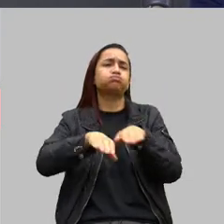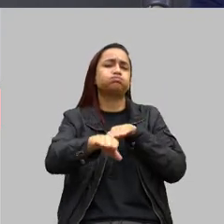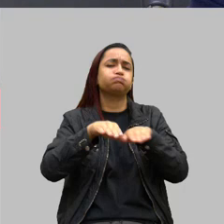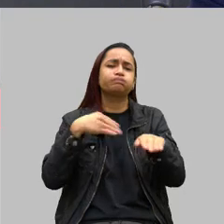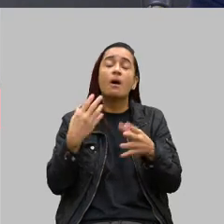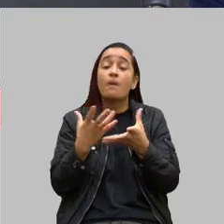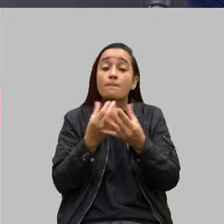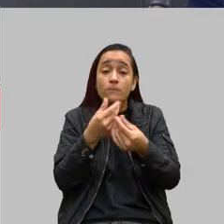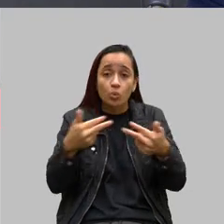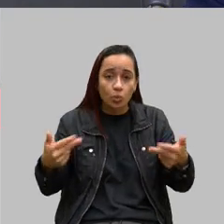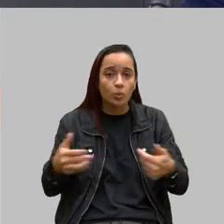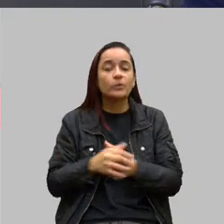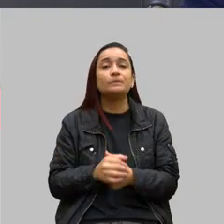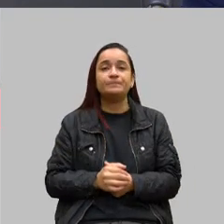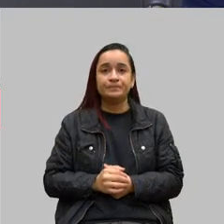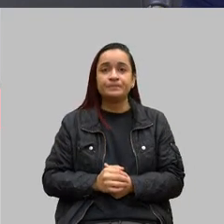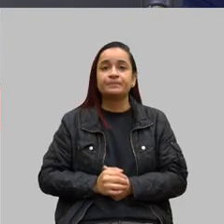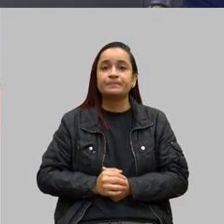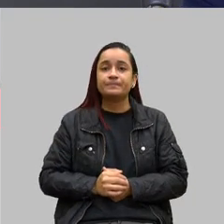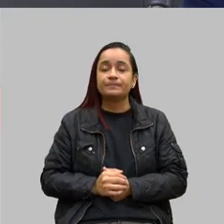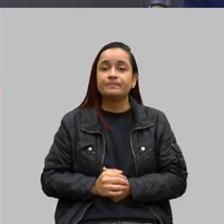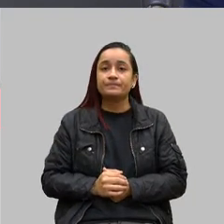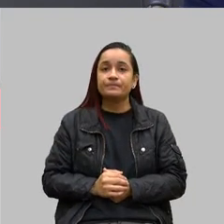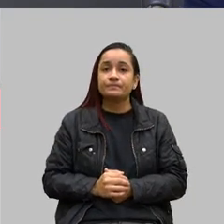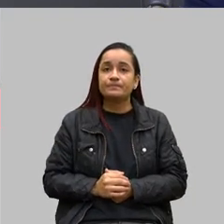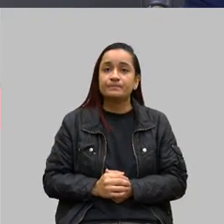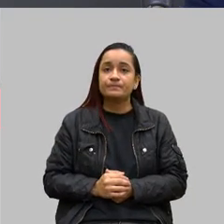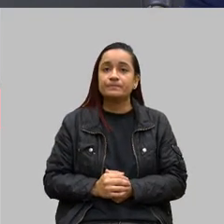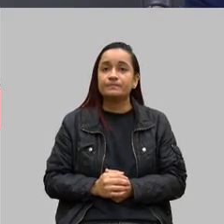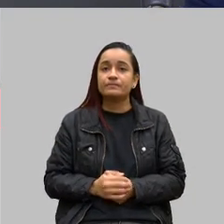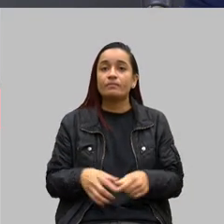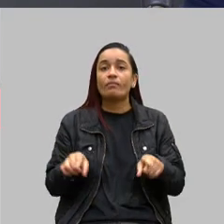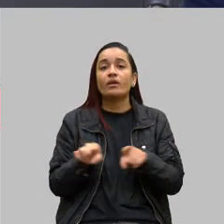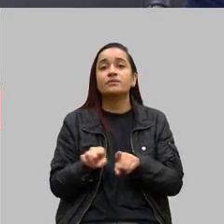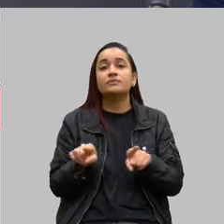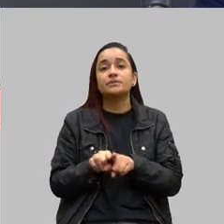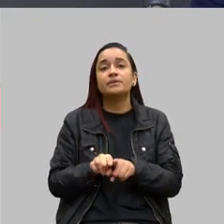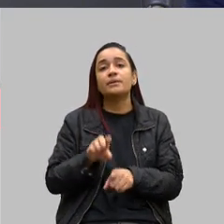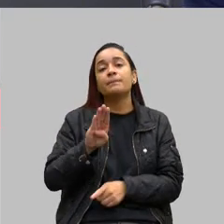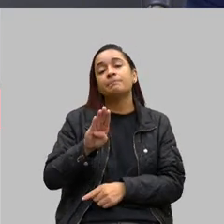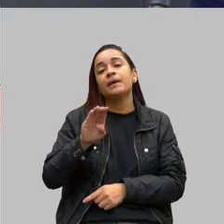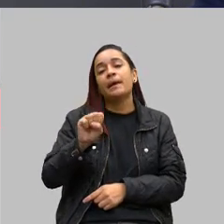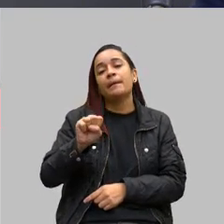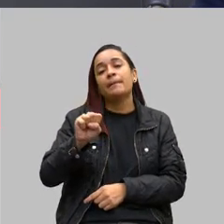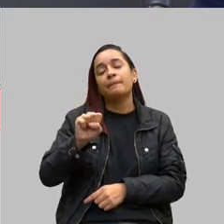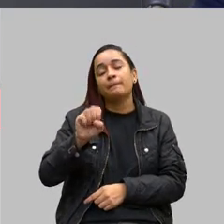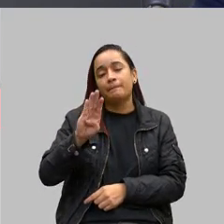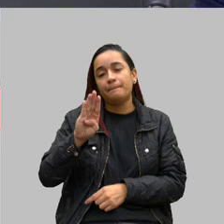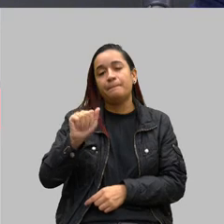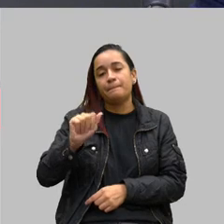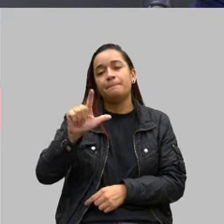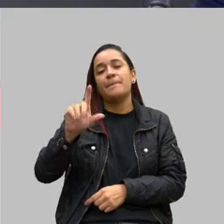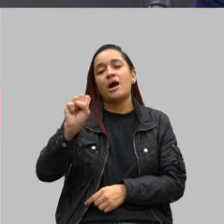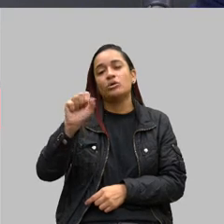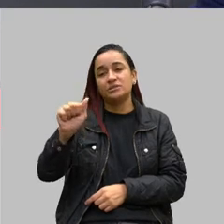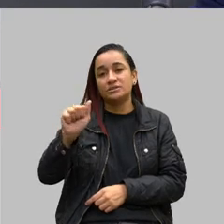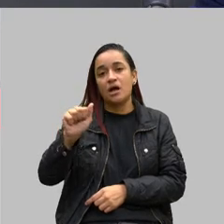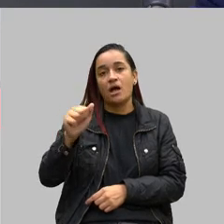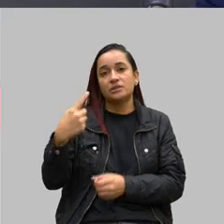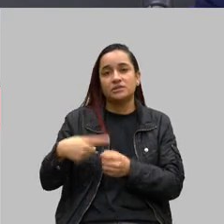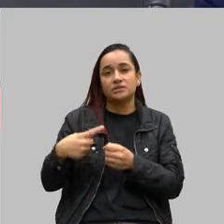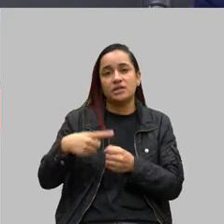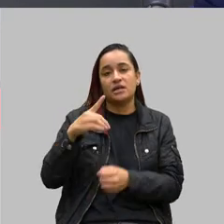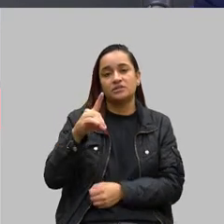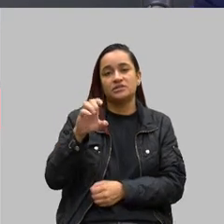de conservação balsa de Delfinópolis onde foi um assunto não de Delfinópolis em todo o Lago de Furnas foi assunto forte